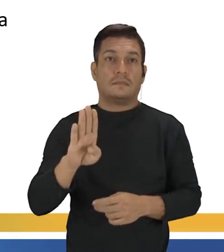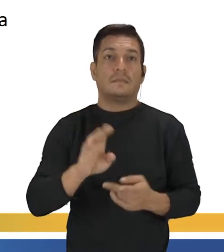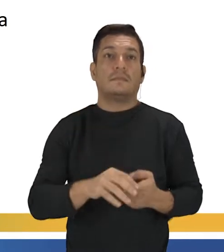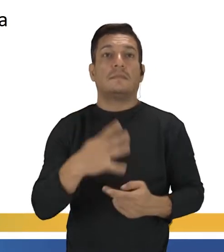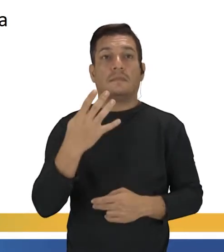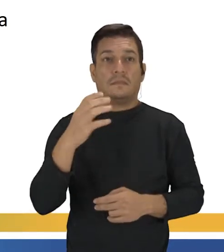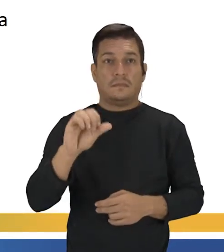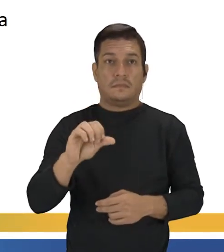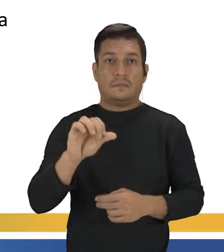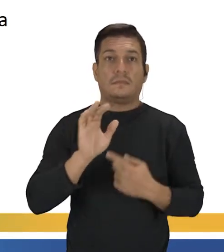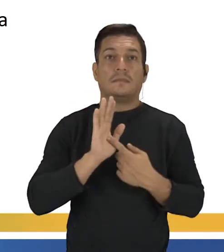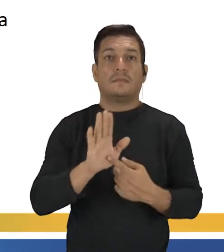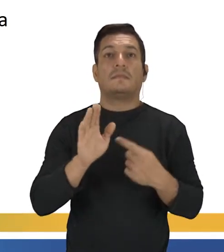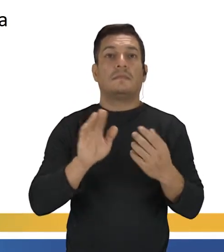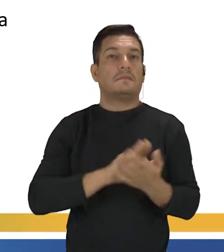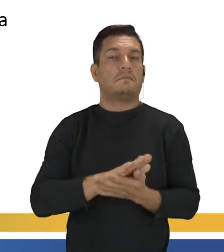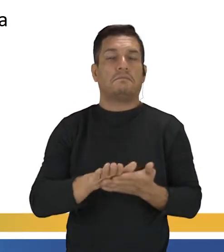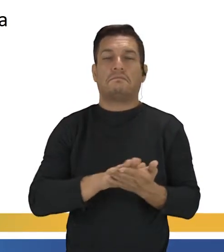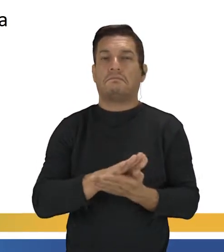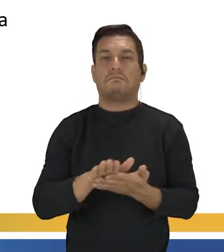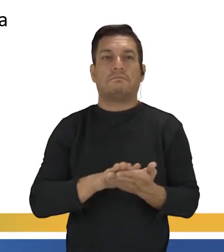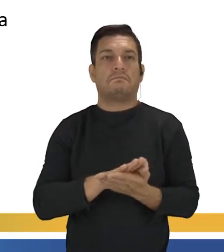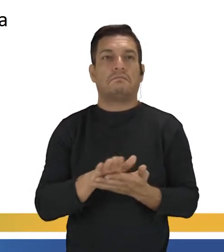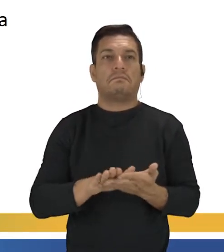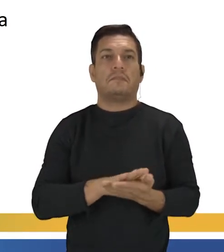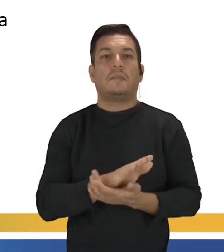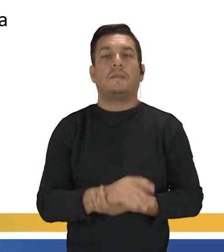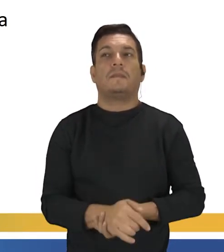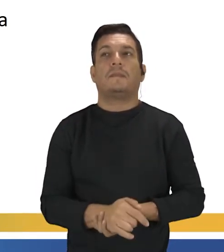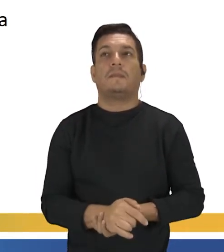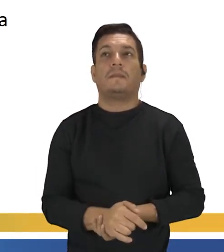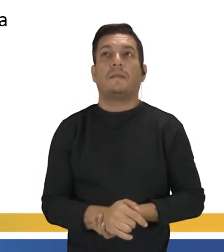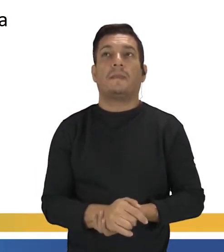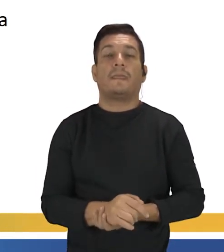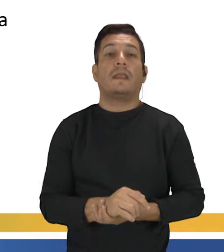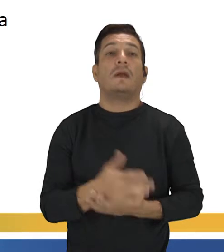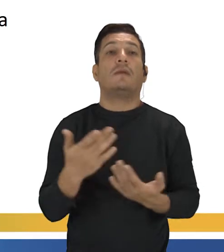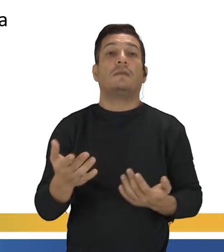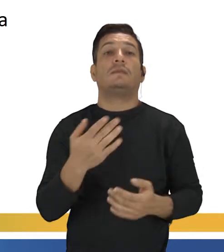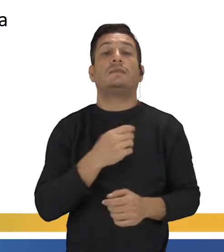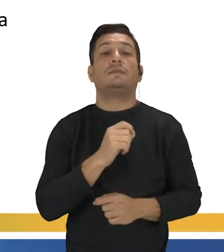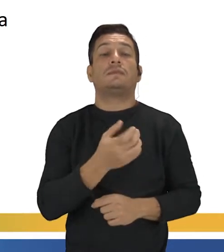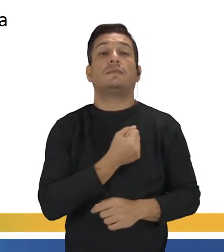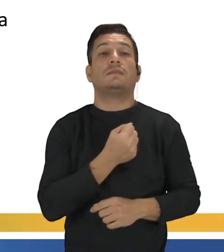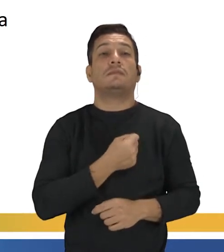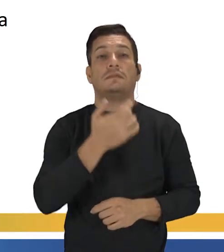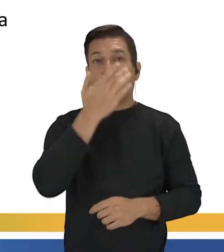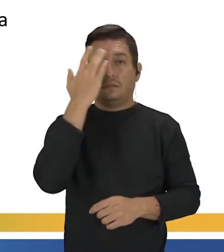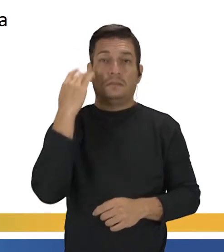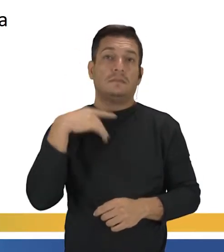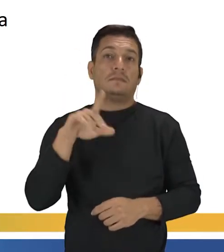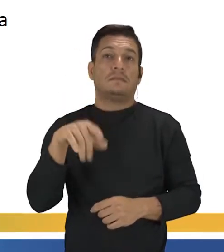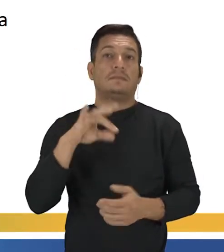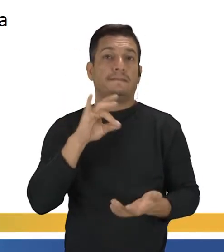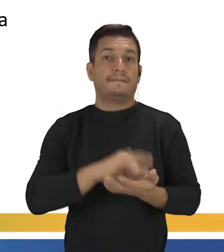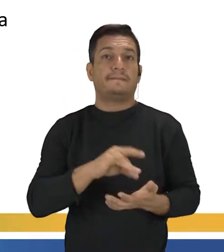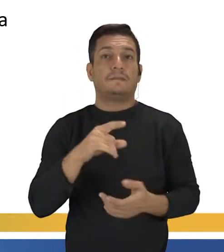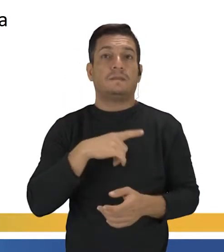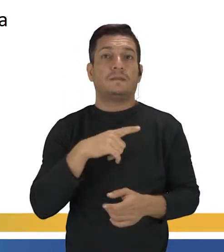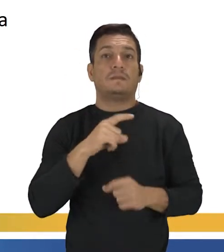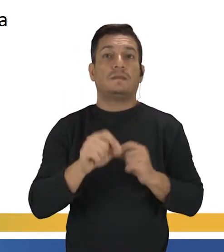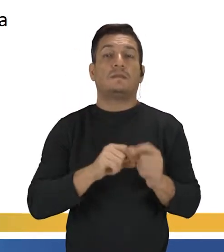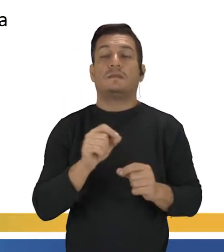e 49 não apresentam nenhum desses dois sintomas. Então, qual foi o número de pessoas que efetivamente,